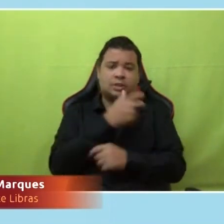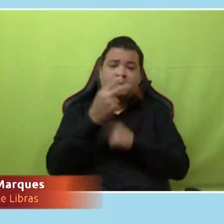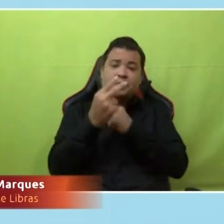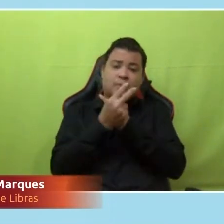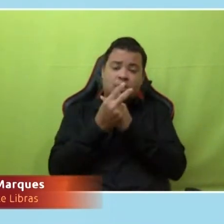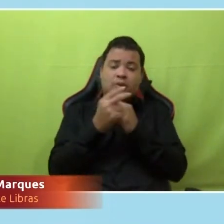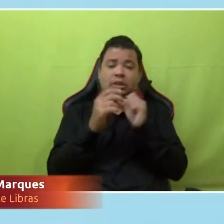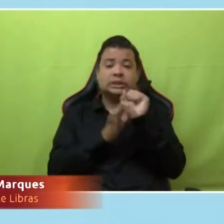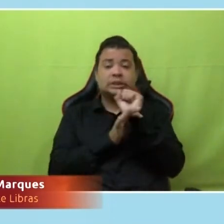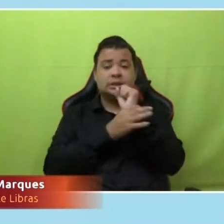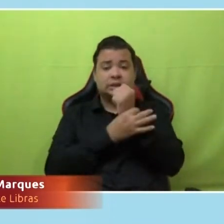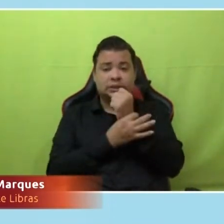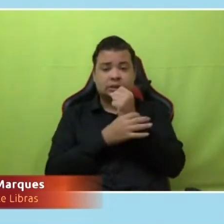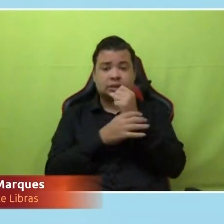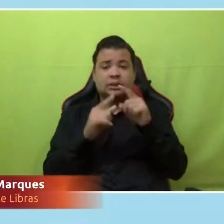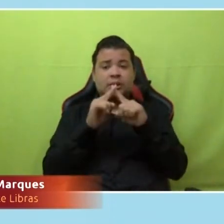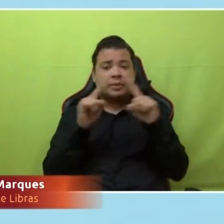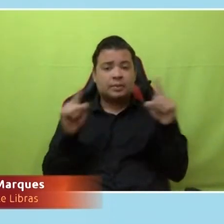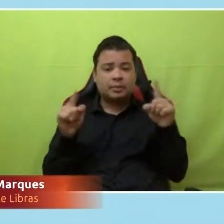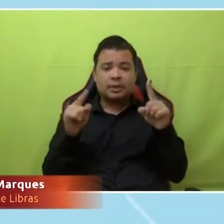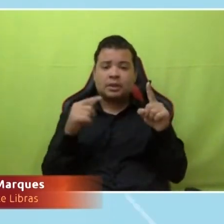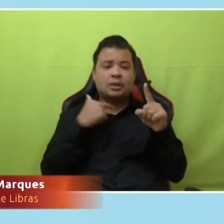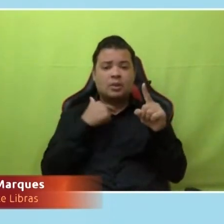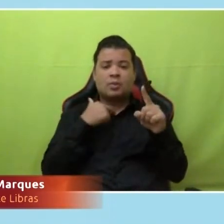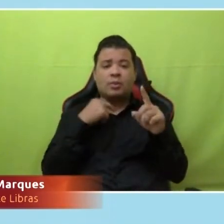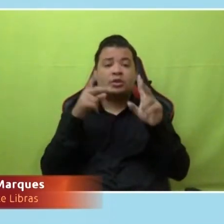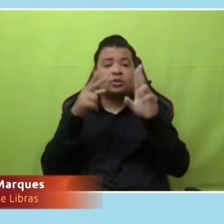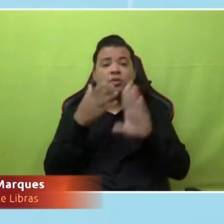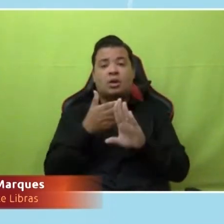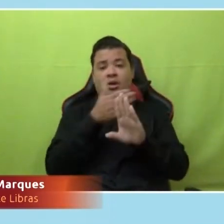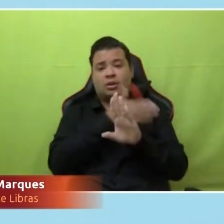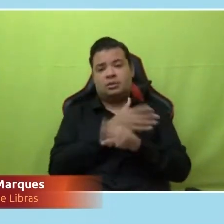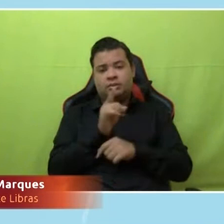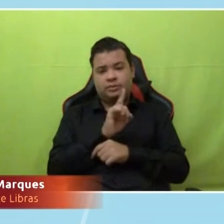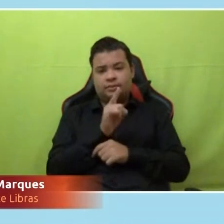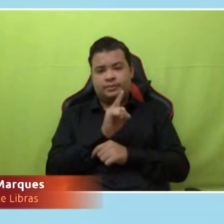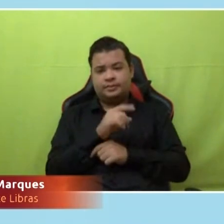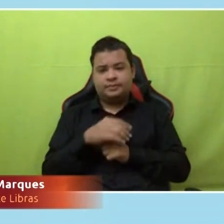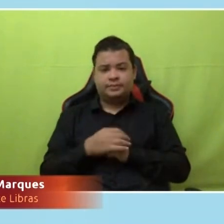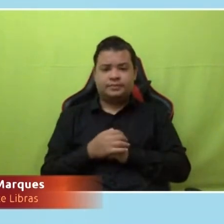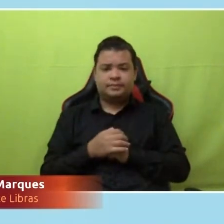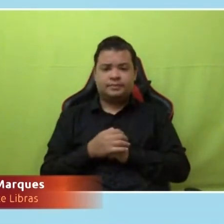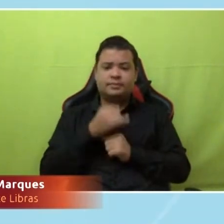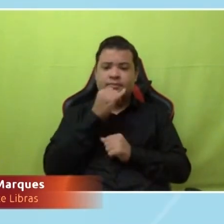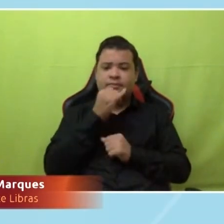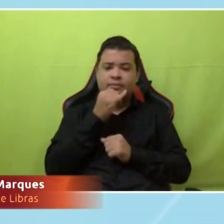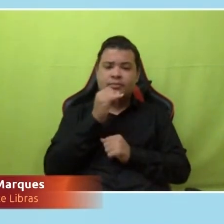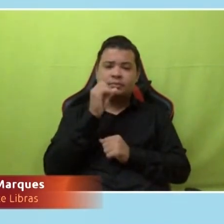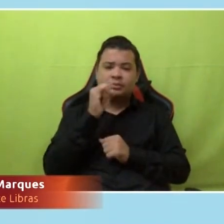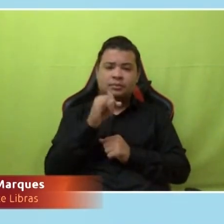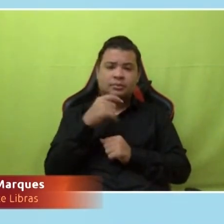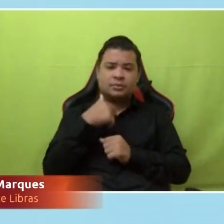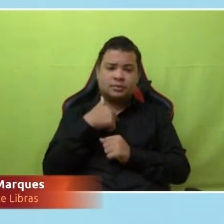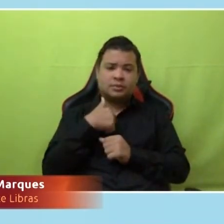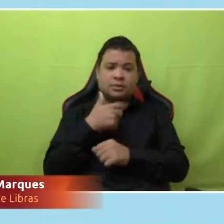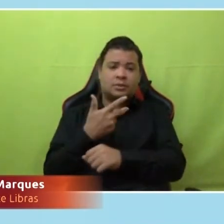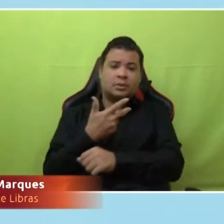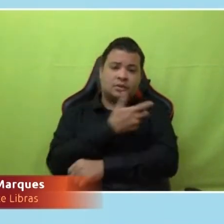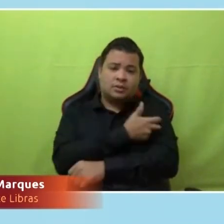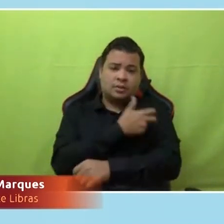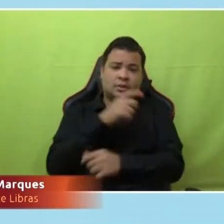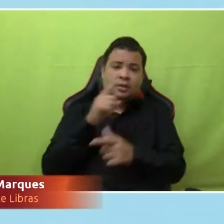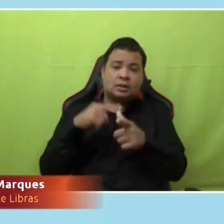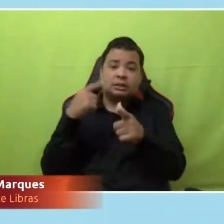não funcionem como uma infecção anterior. Porque já imaginou, se eu tomasse a vacina e fizesse a segunda infecção e fosse mais grave por conta da